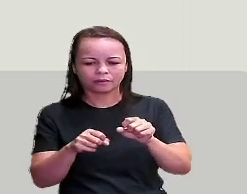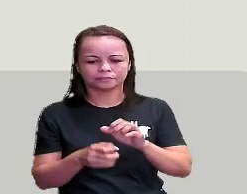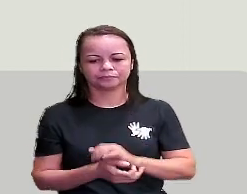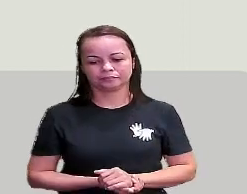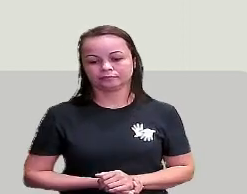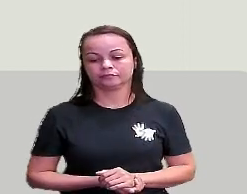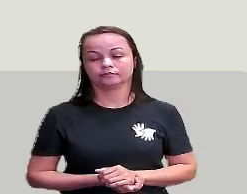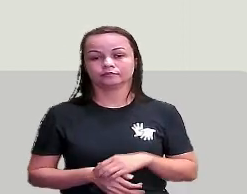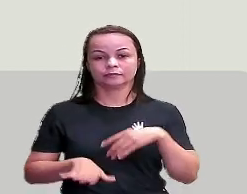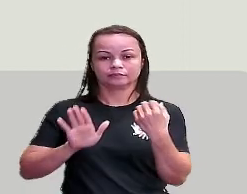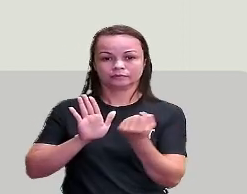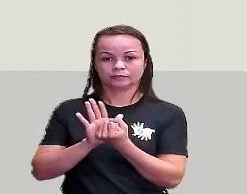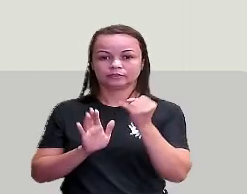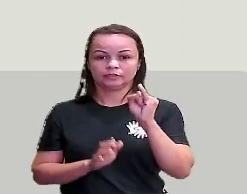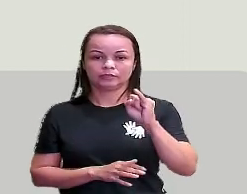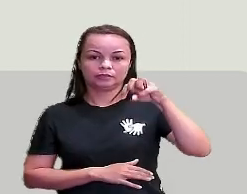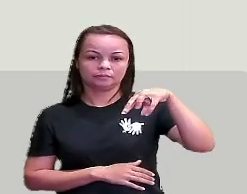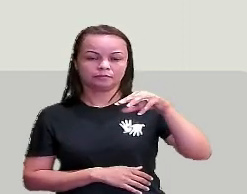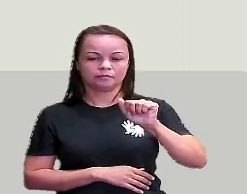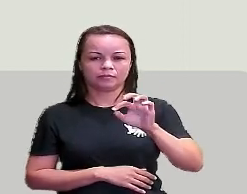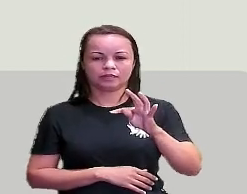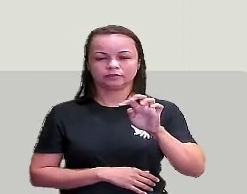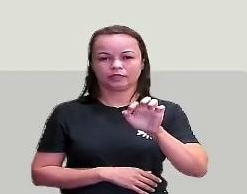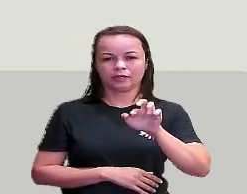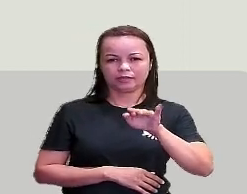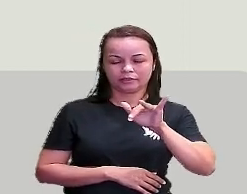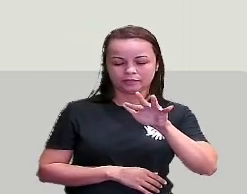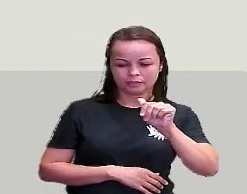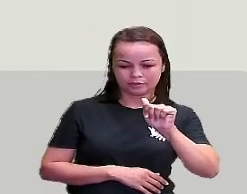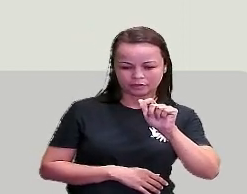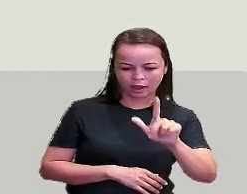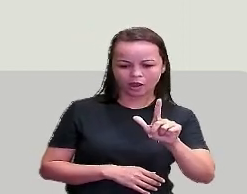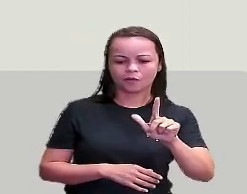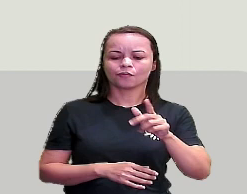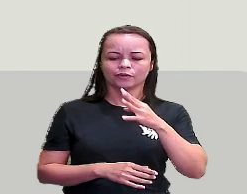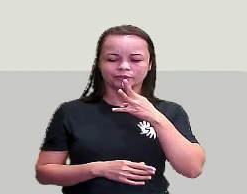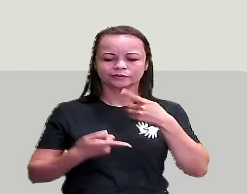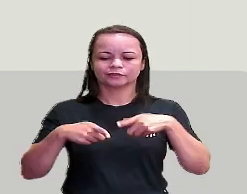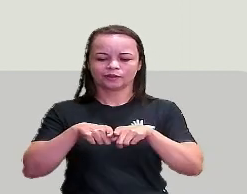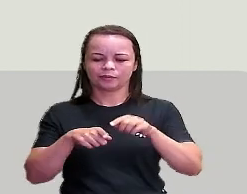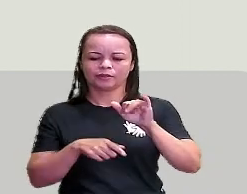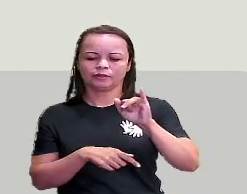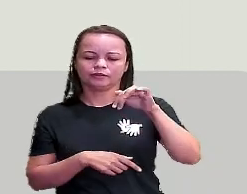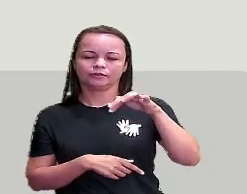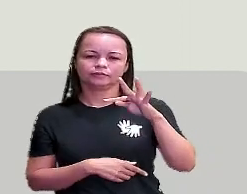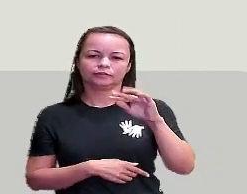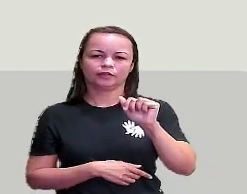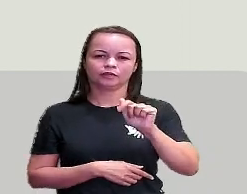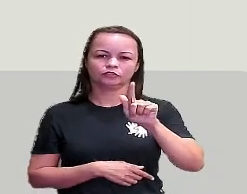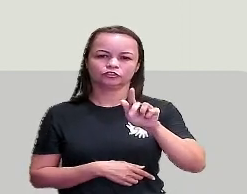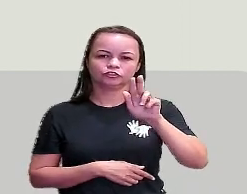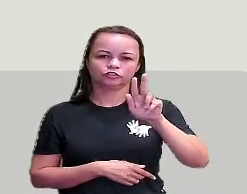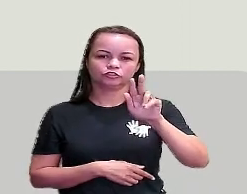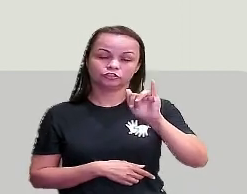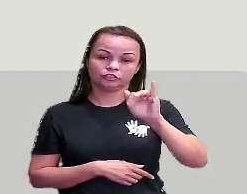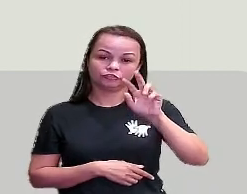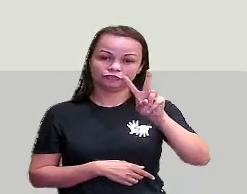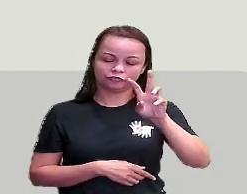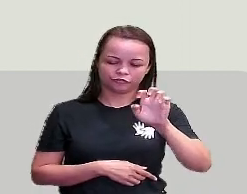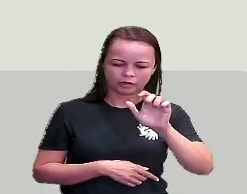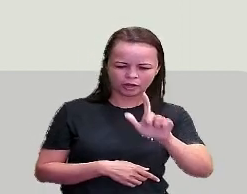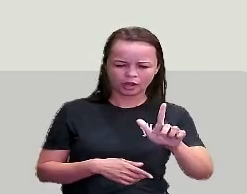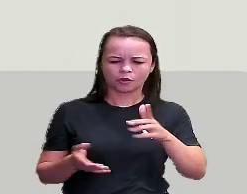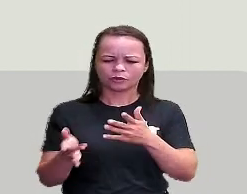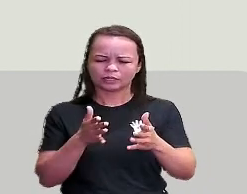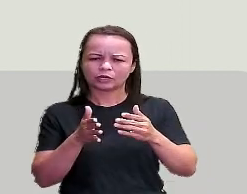Patrimônio material, também chamado de patrimônio intangível. Ele reúne diversas expressões culturais, por exemplo, os